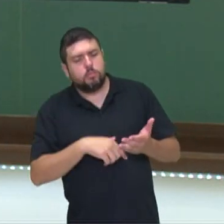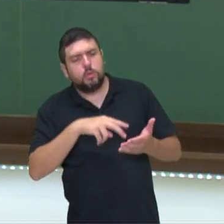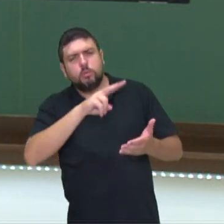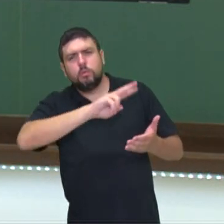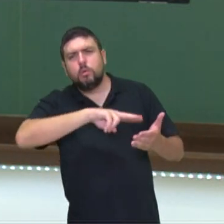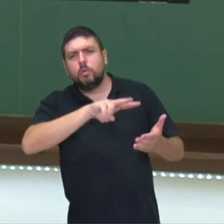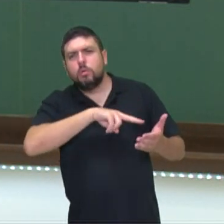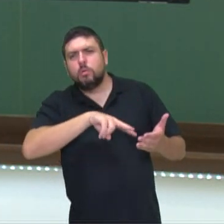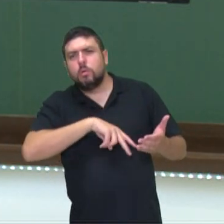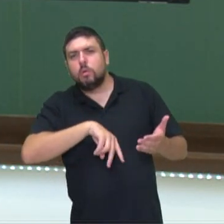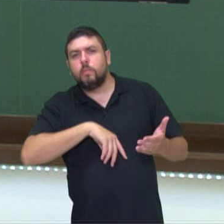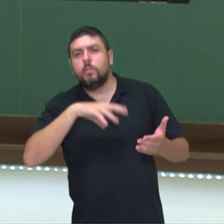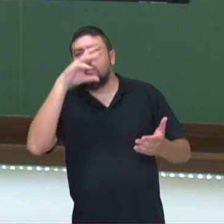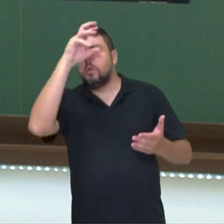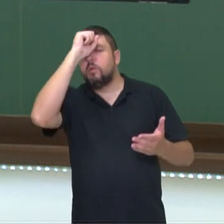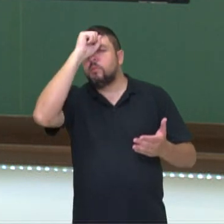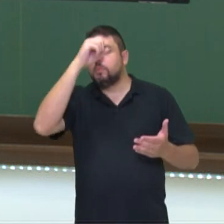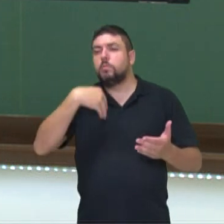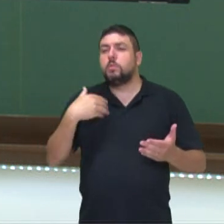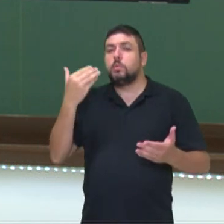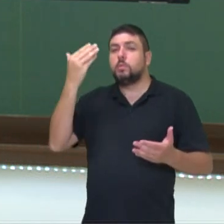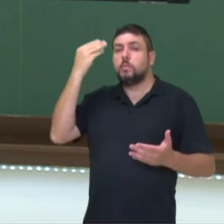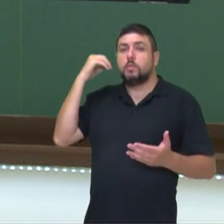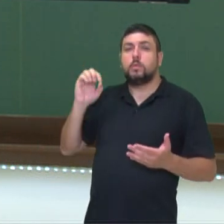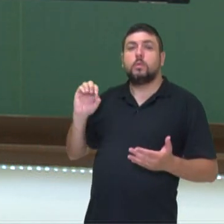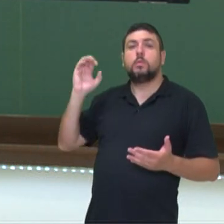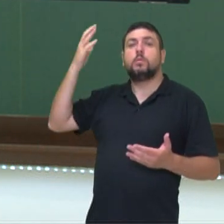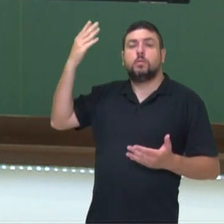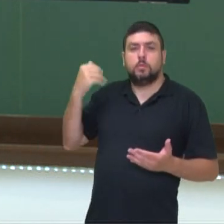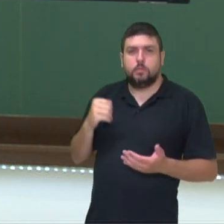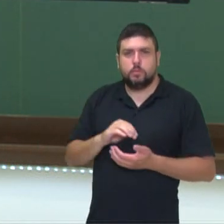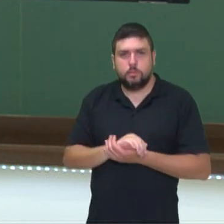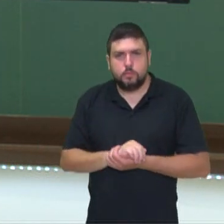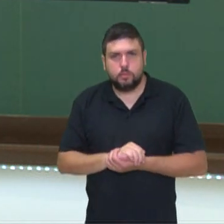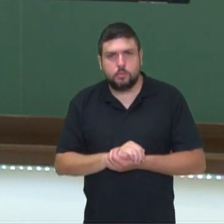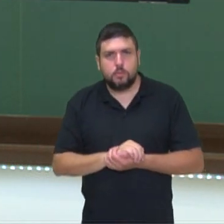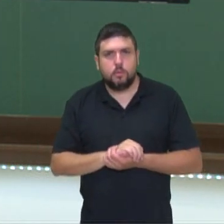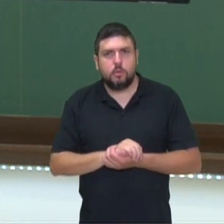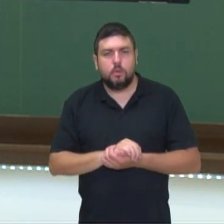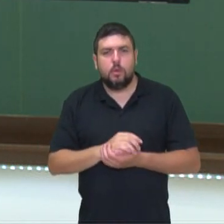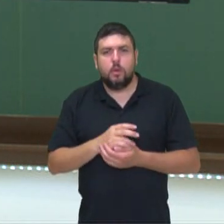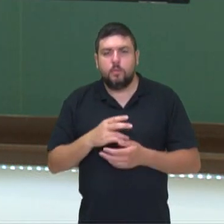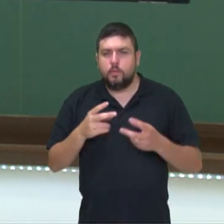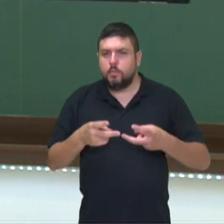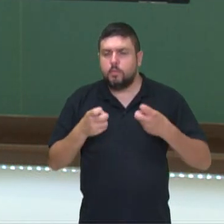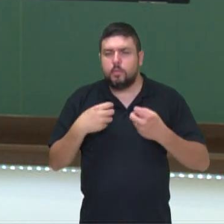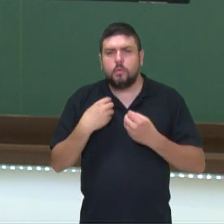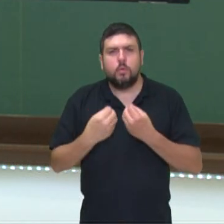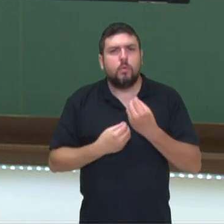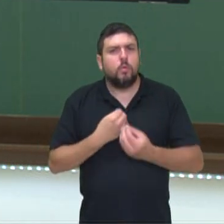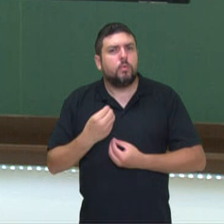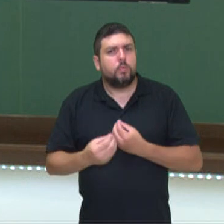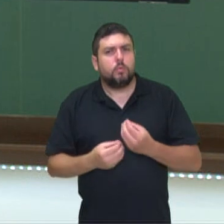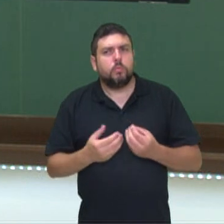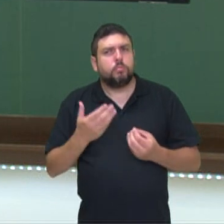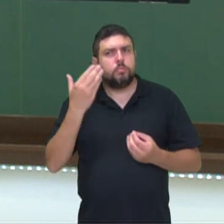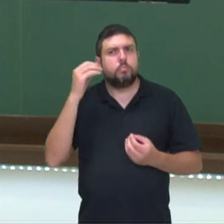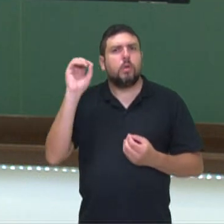pode aprender com aquilo, pode verificar como foi o ocorrido e ter um aprendizado também,